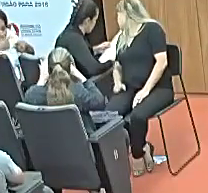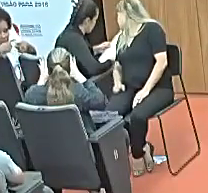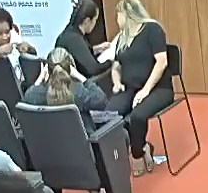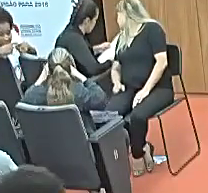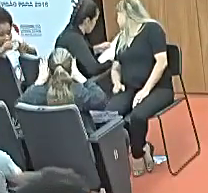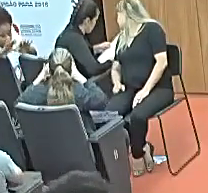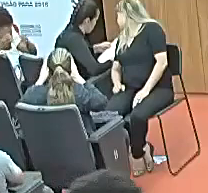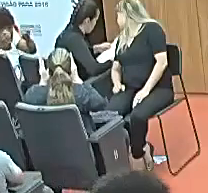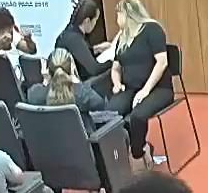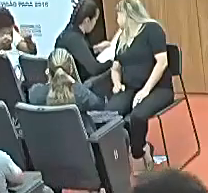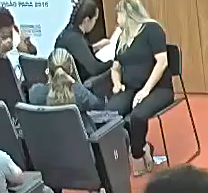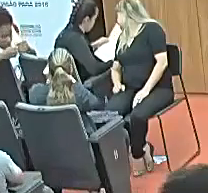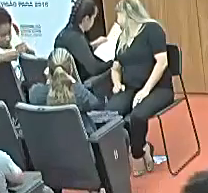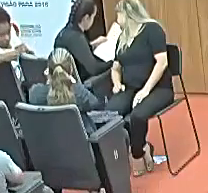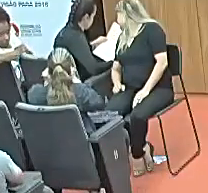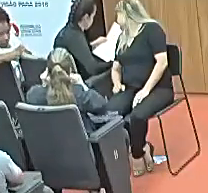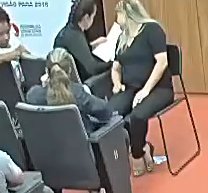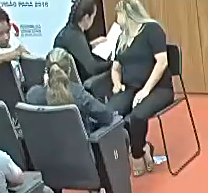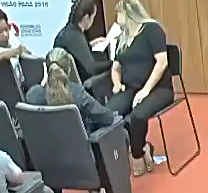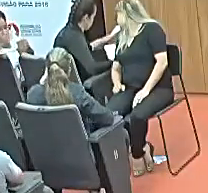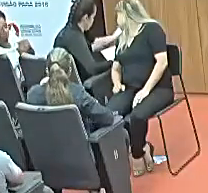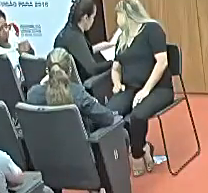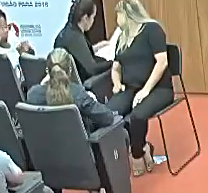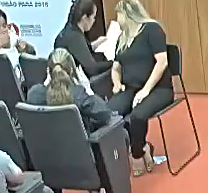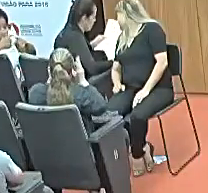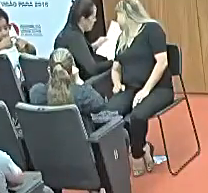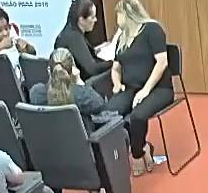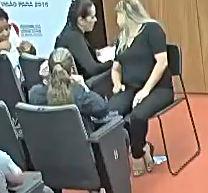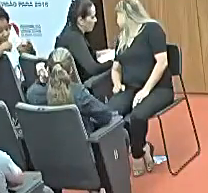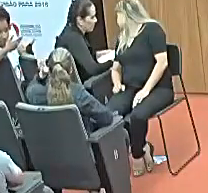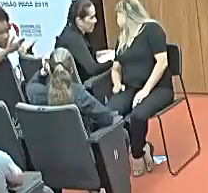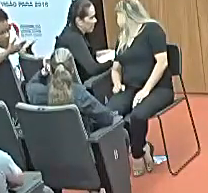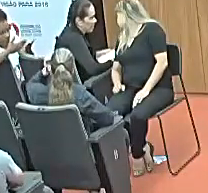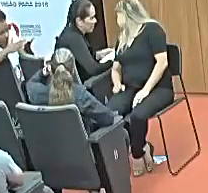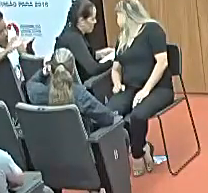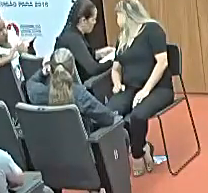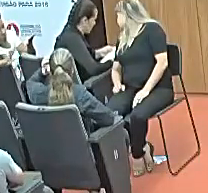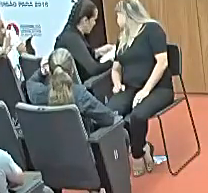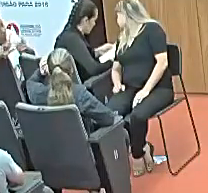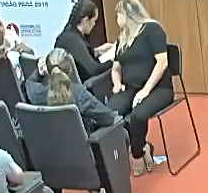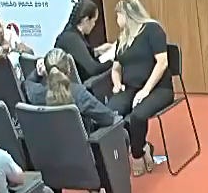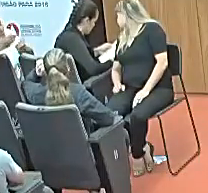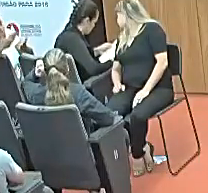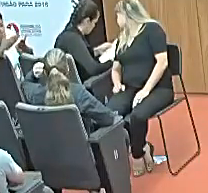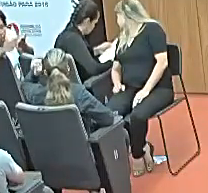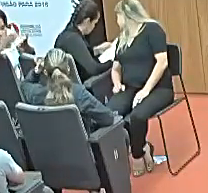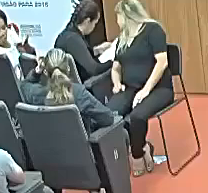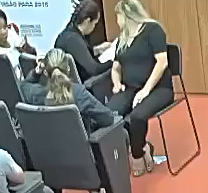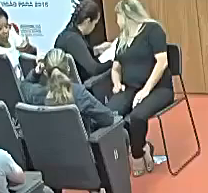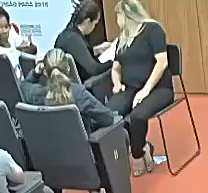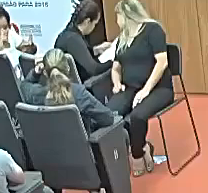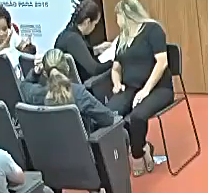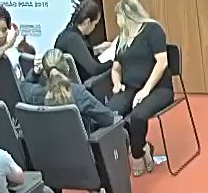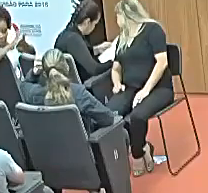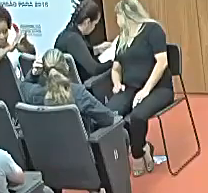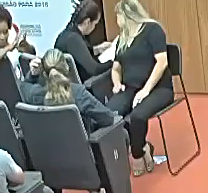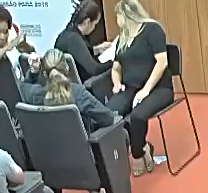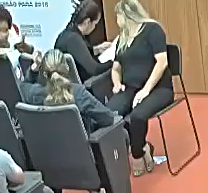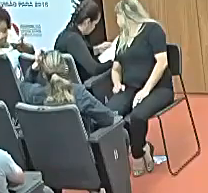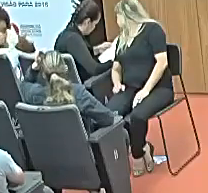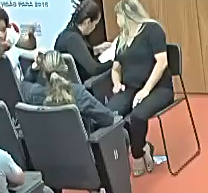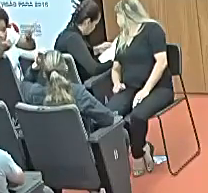de idosos ampliar as metas físicas e financeiras da ação 4341 que é o atendimento às escolas família agrícola